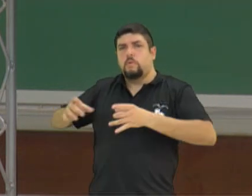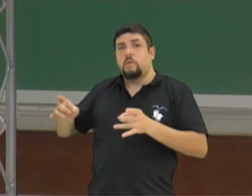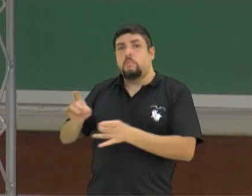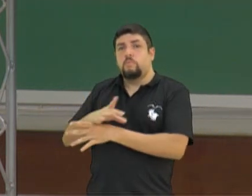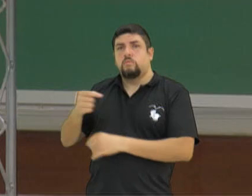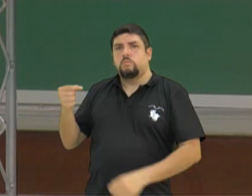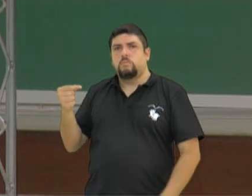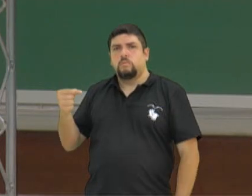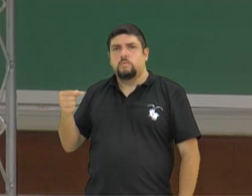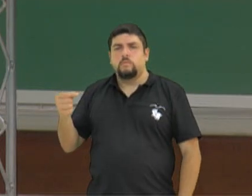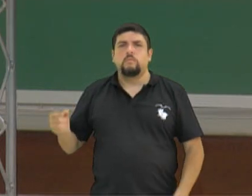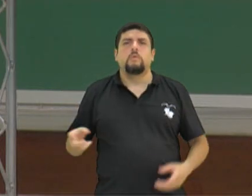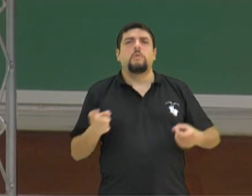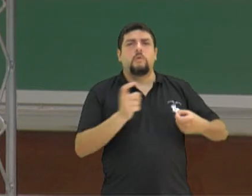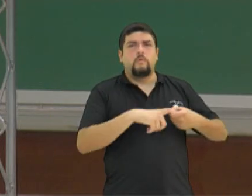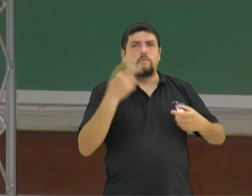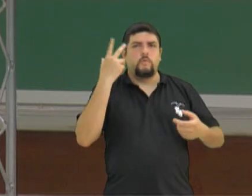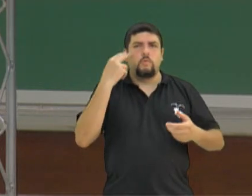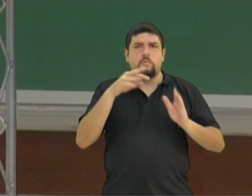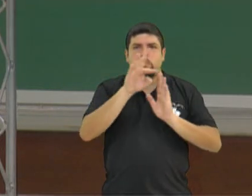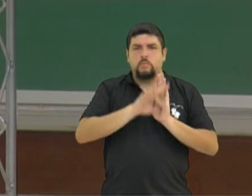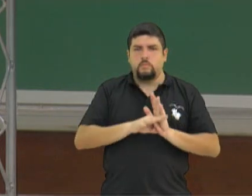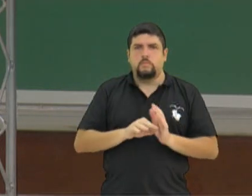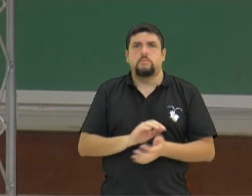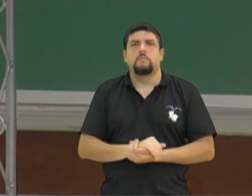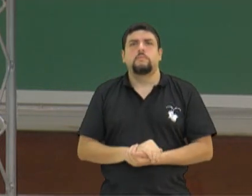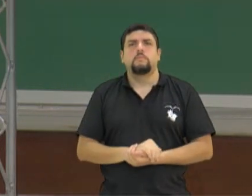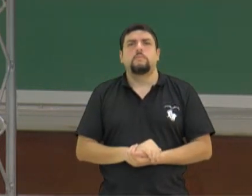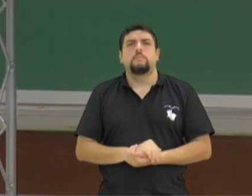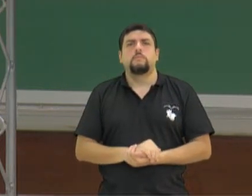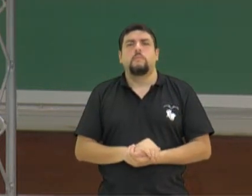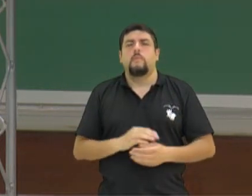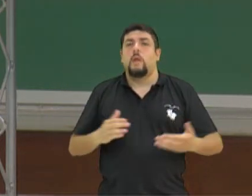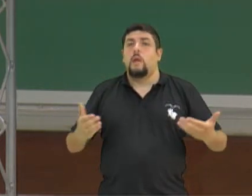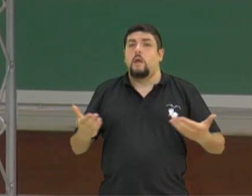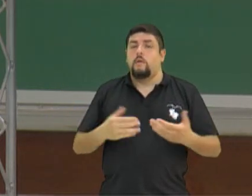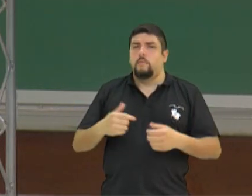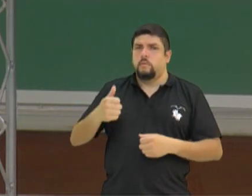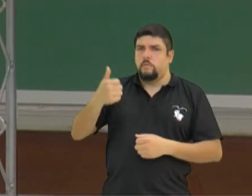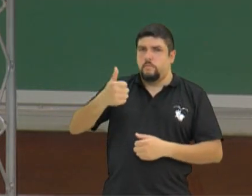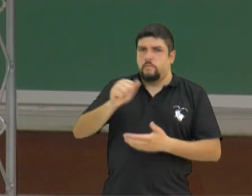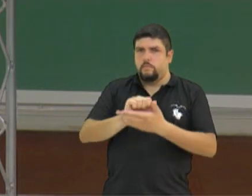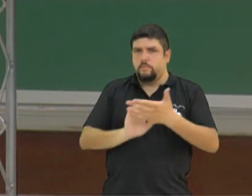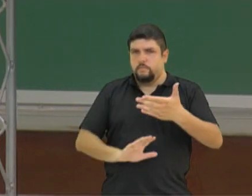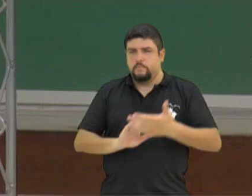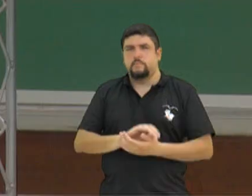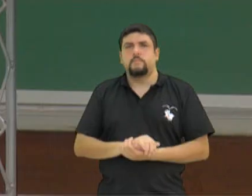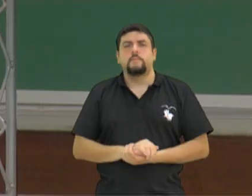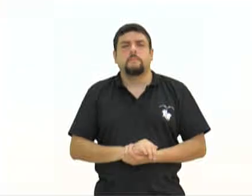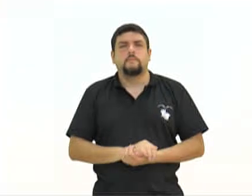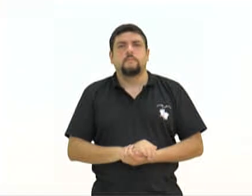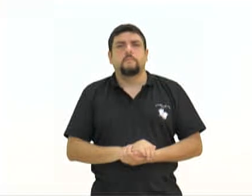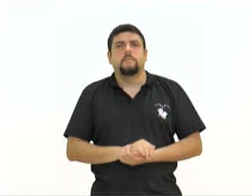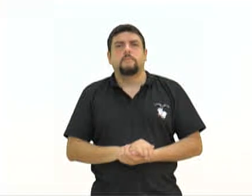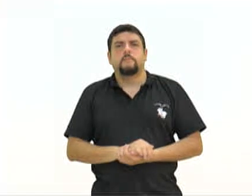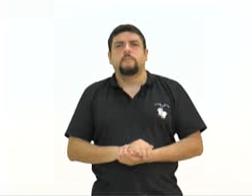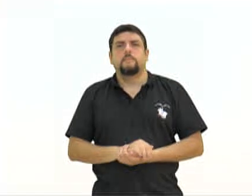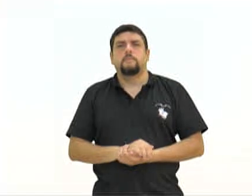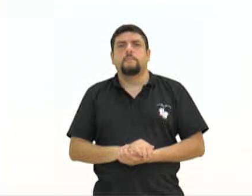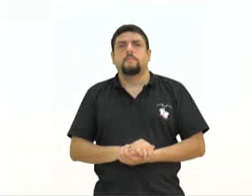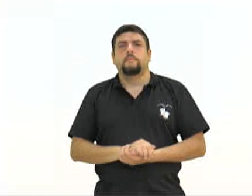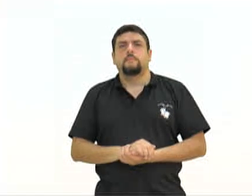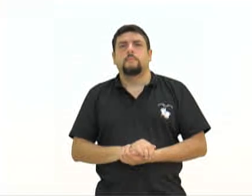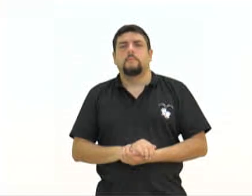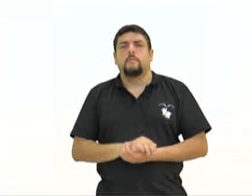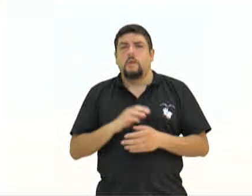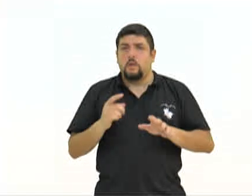ok? E agora vamos para a nossa primeira questão da aula de hoje, certo? Então, por meio dessa apresentação